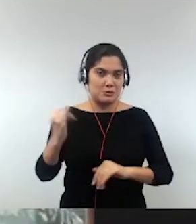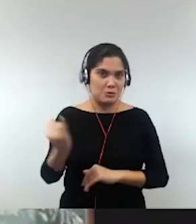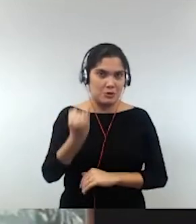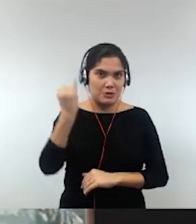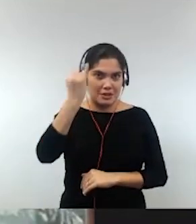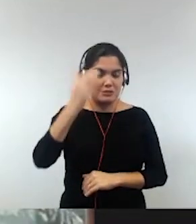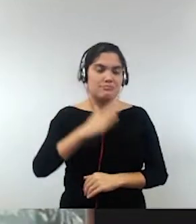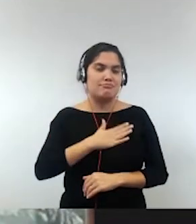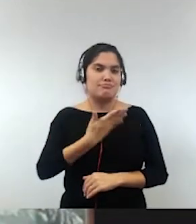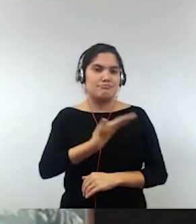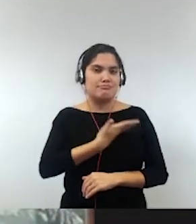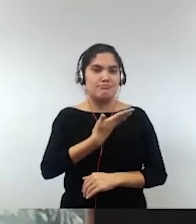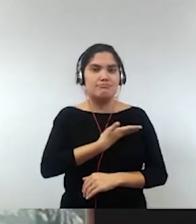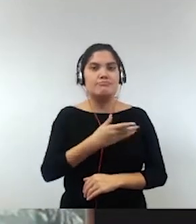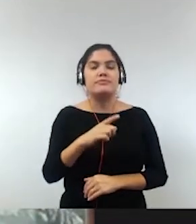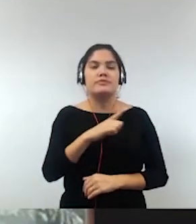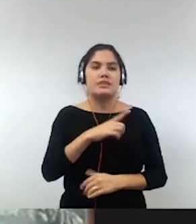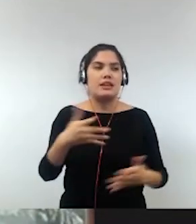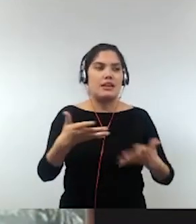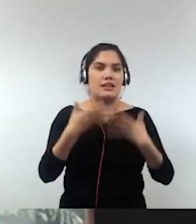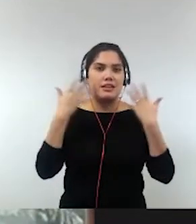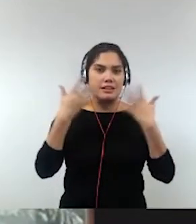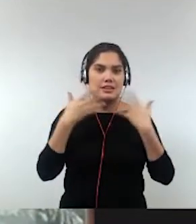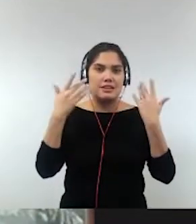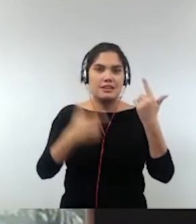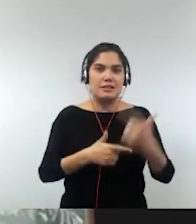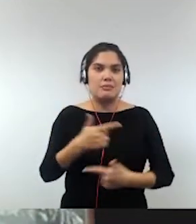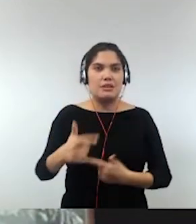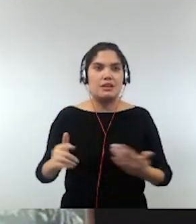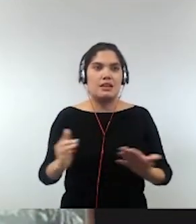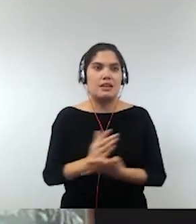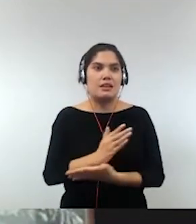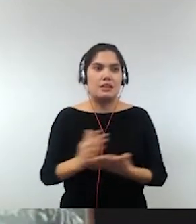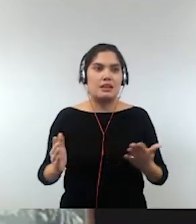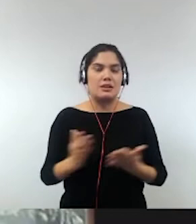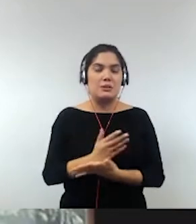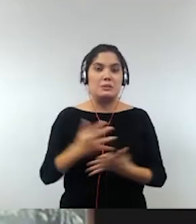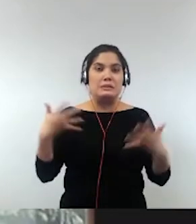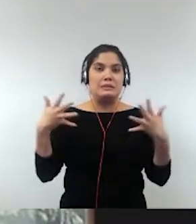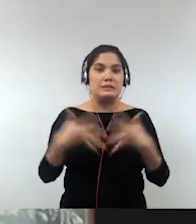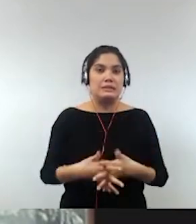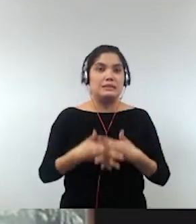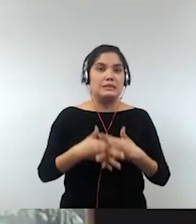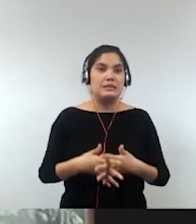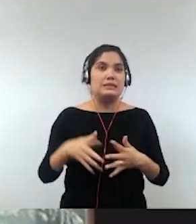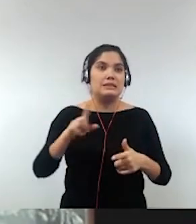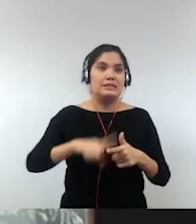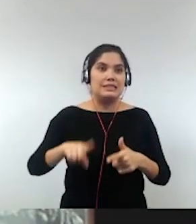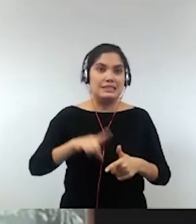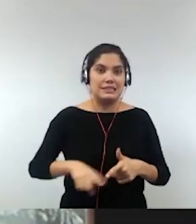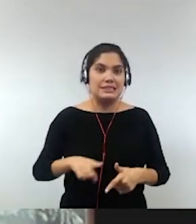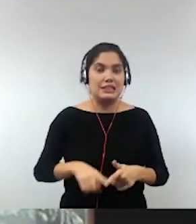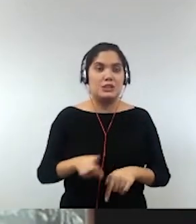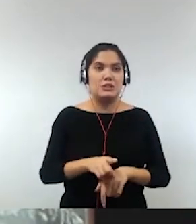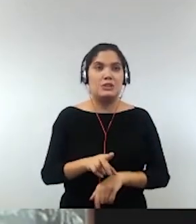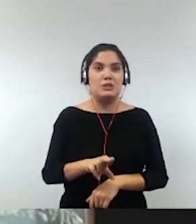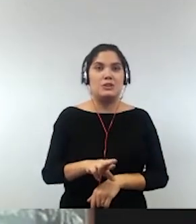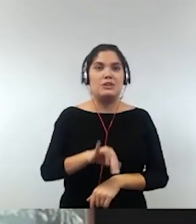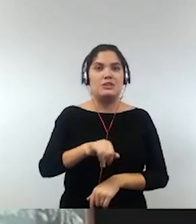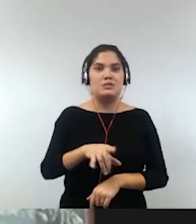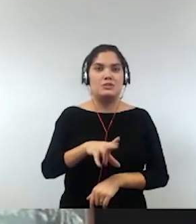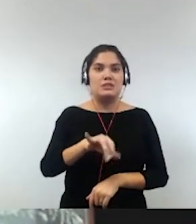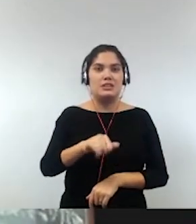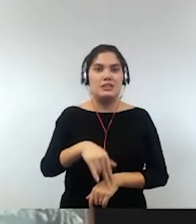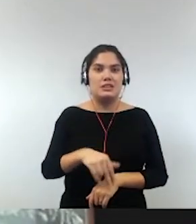querida amiga, com quem eu tenho a alegria de trabalhar em algumas complicadas mediações, a doutora Juliana Loss, que